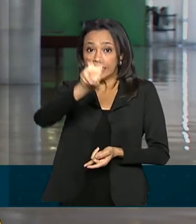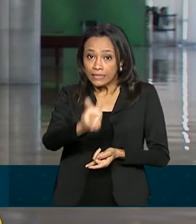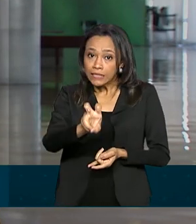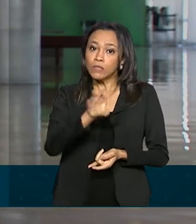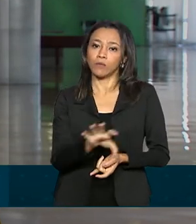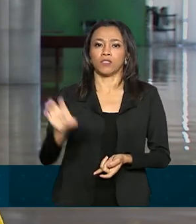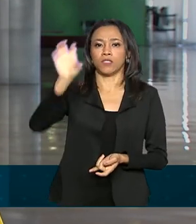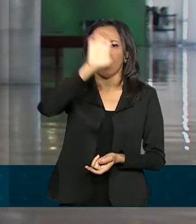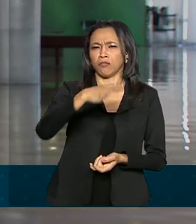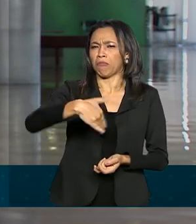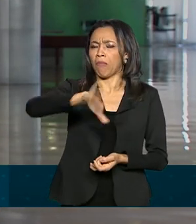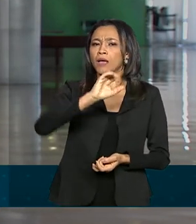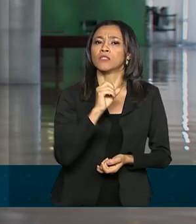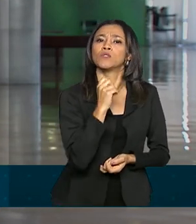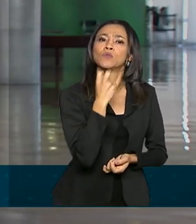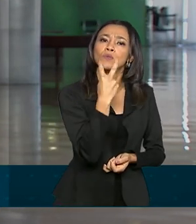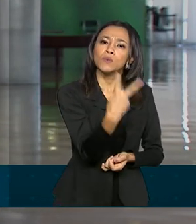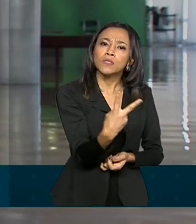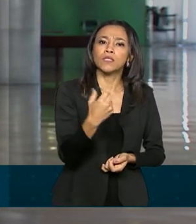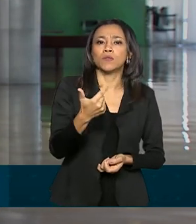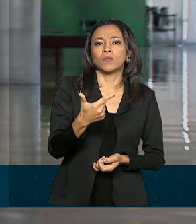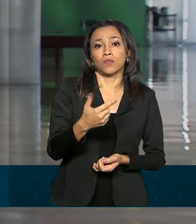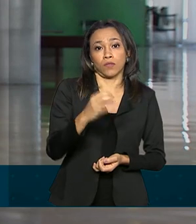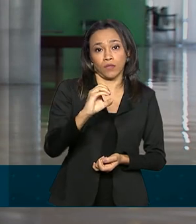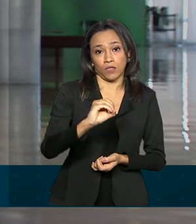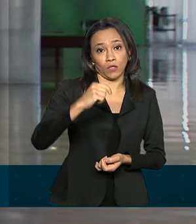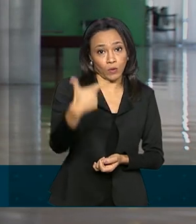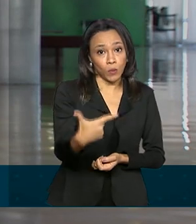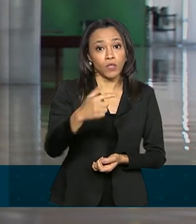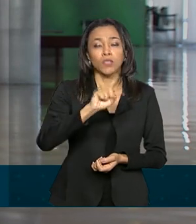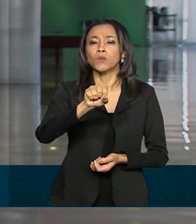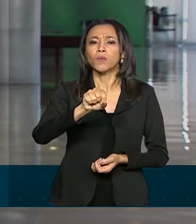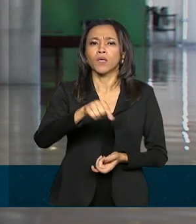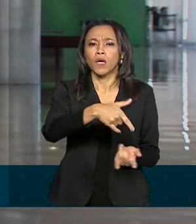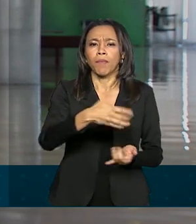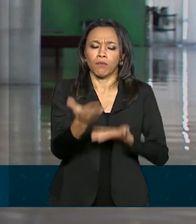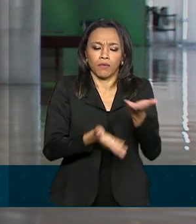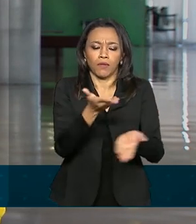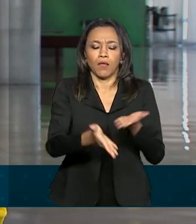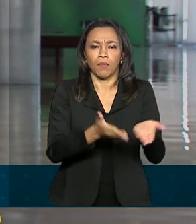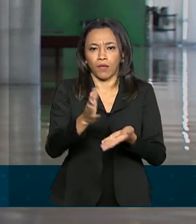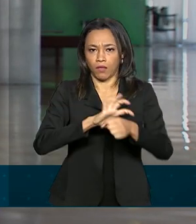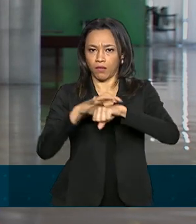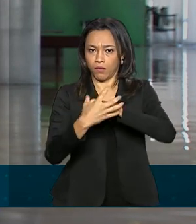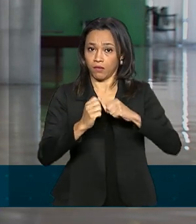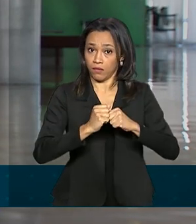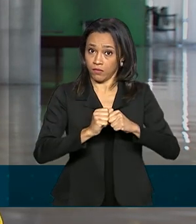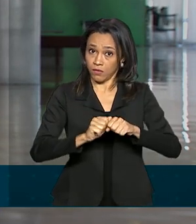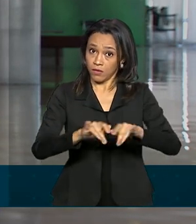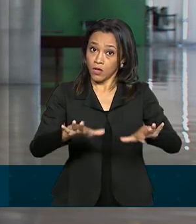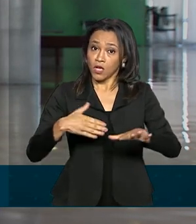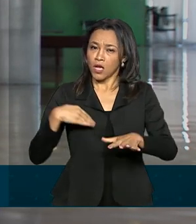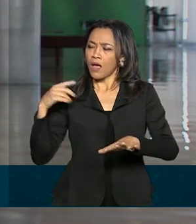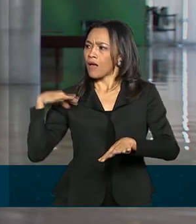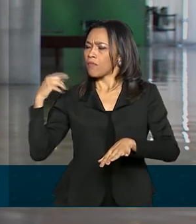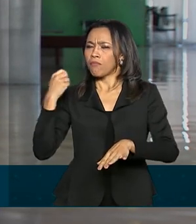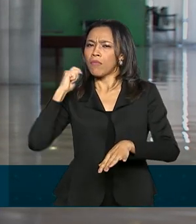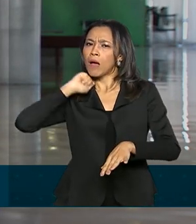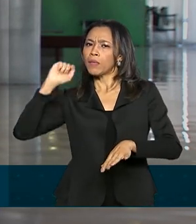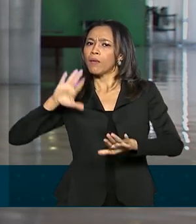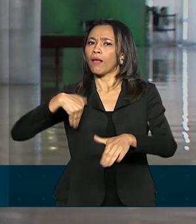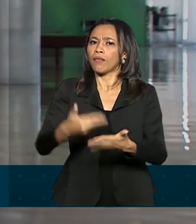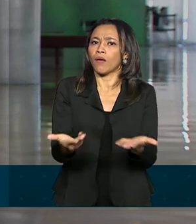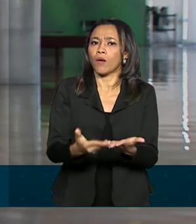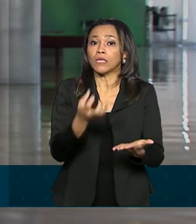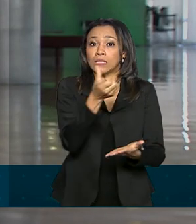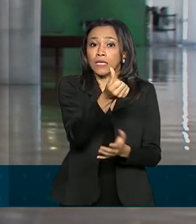habilitados mais 202 para o tratamento da Covid-19. Somando de abril até agora, são